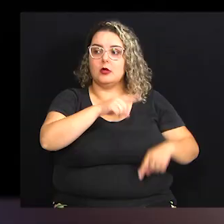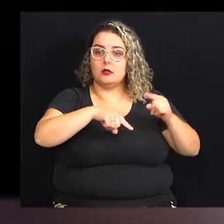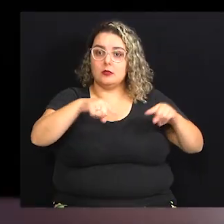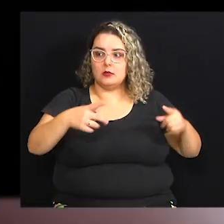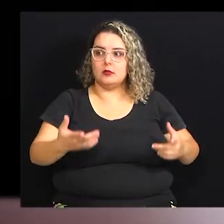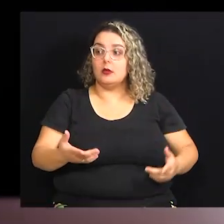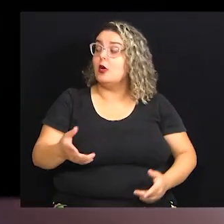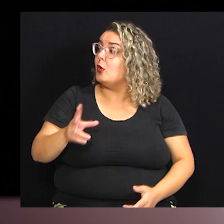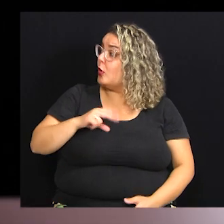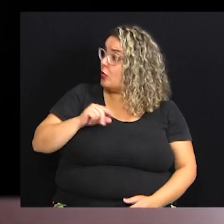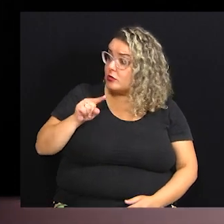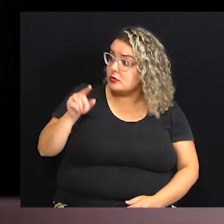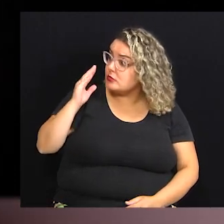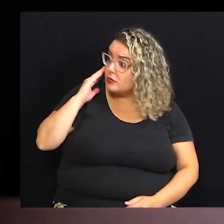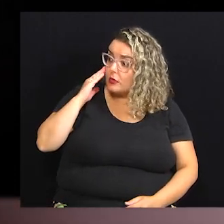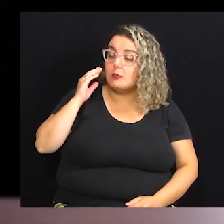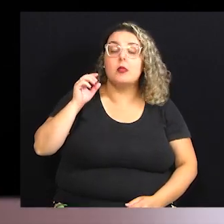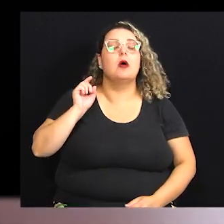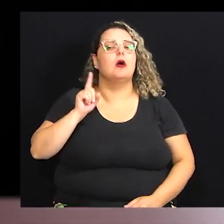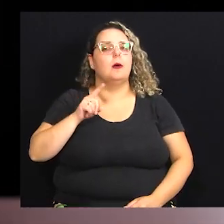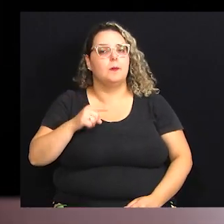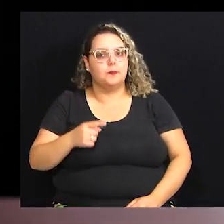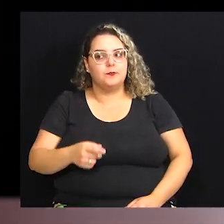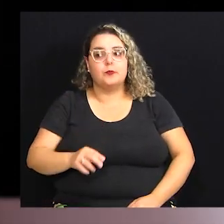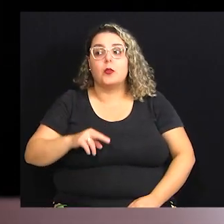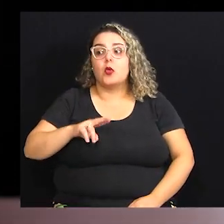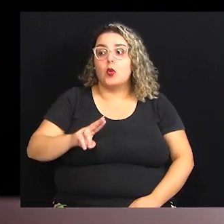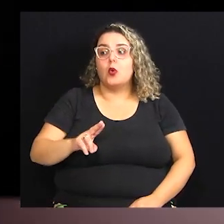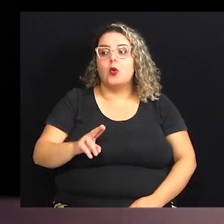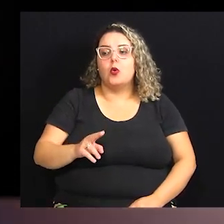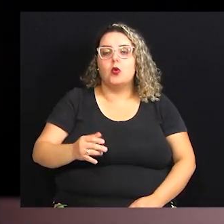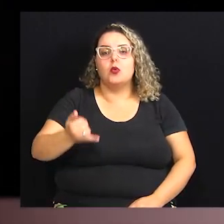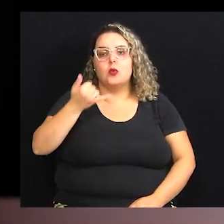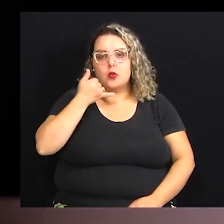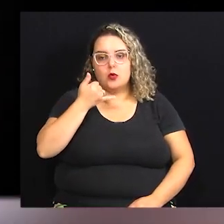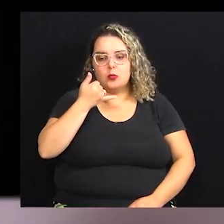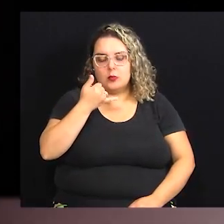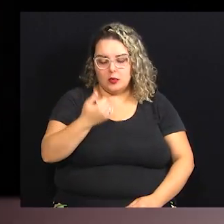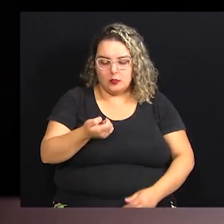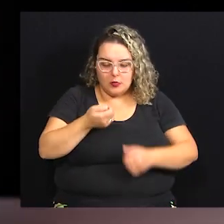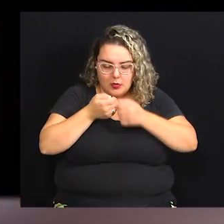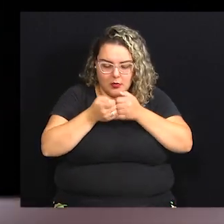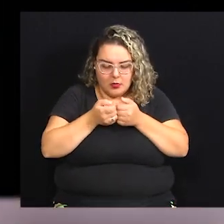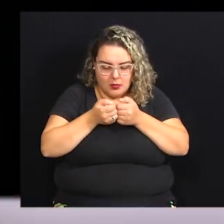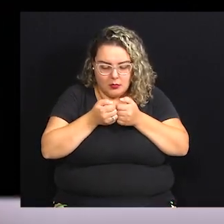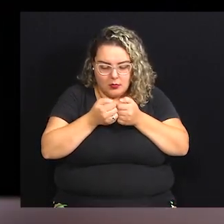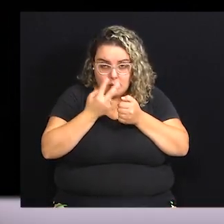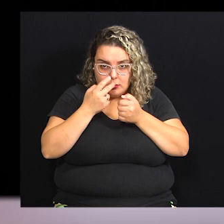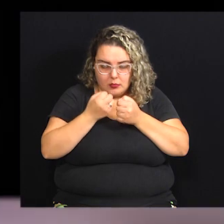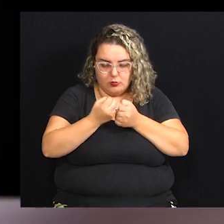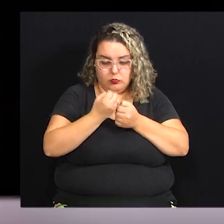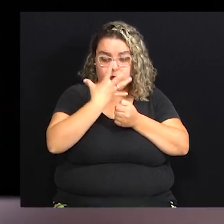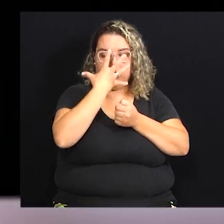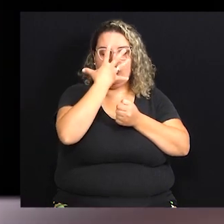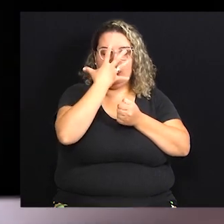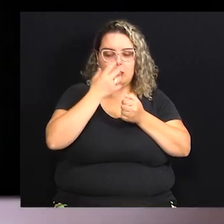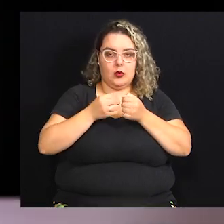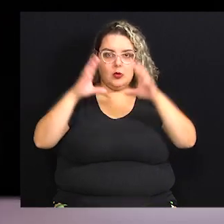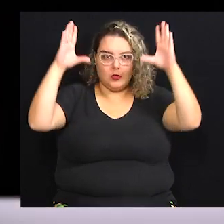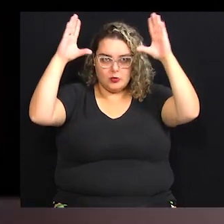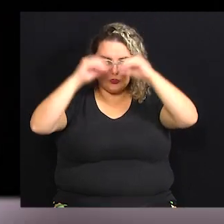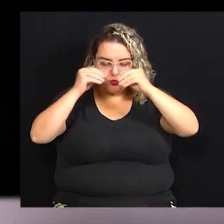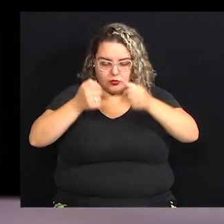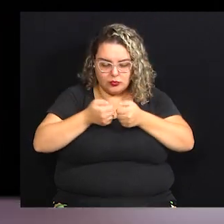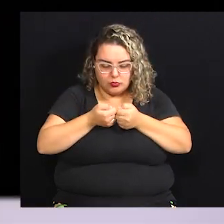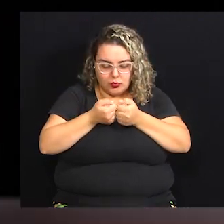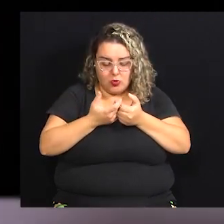cardíacos. Olha, isso eu não sabia. Ou então ficar muito tempo com o celular próximo da visão, com brilho muito elevado